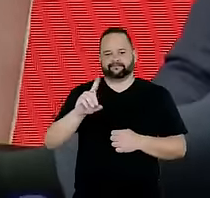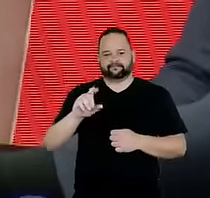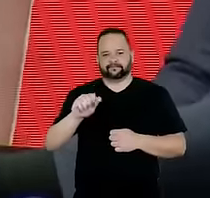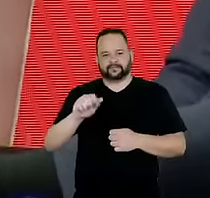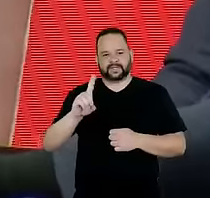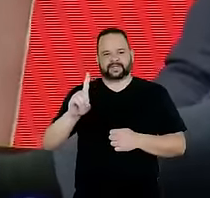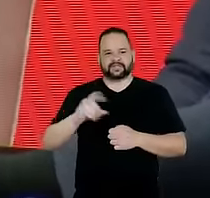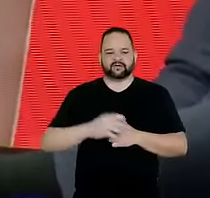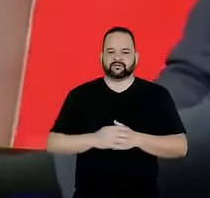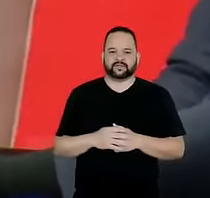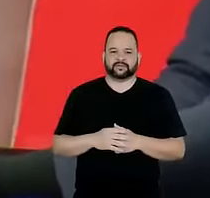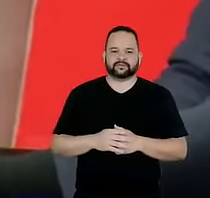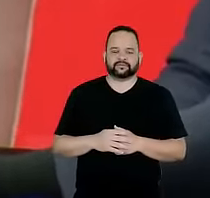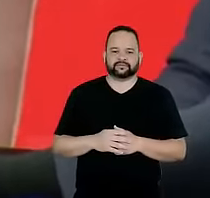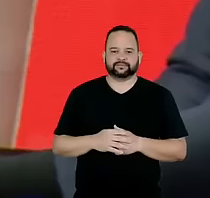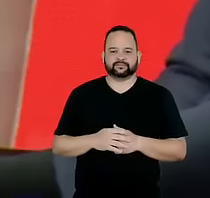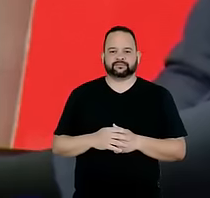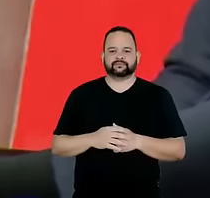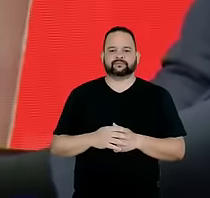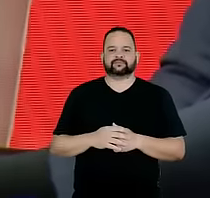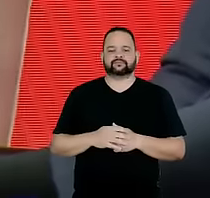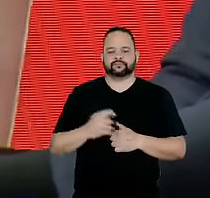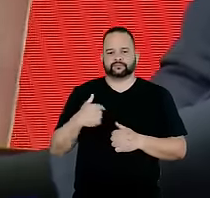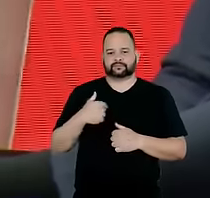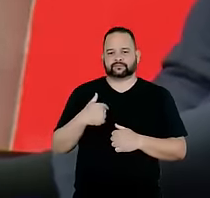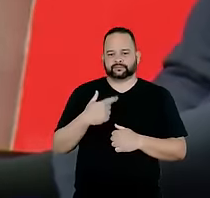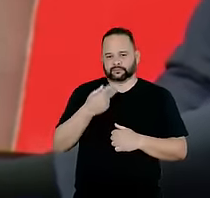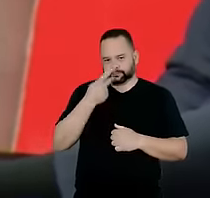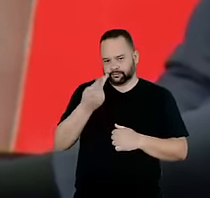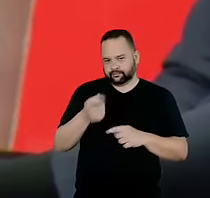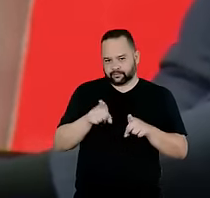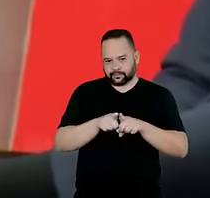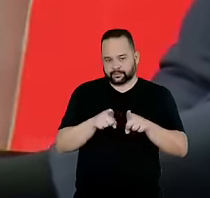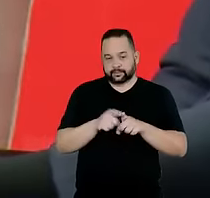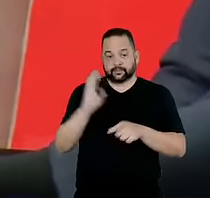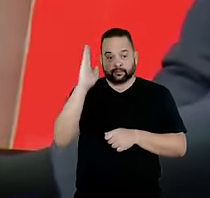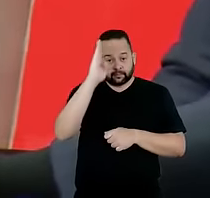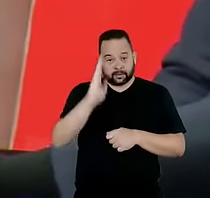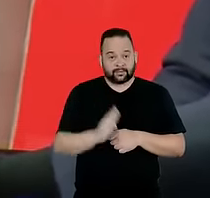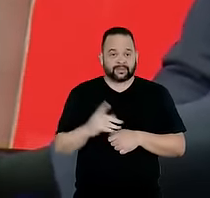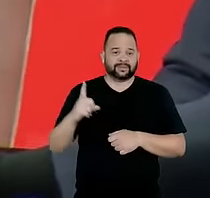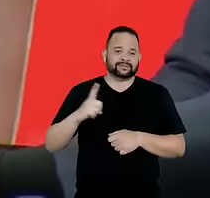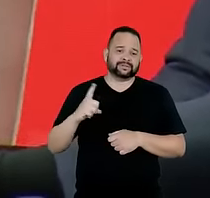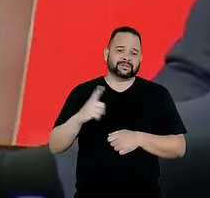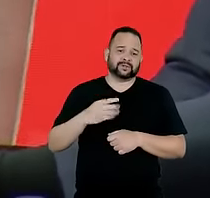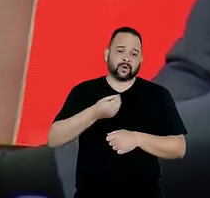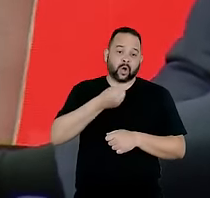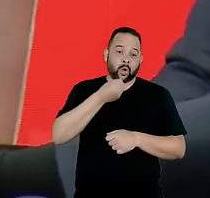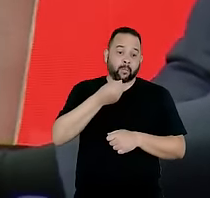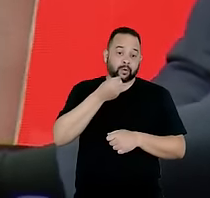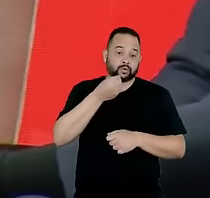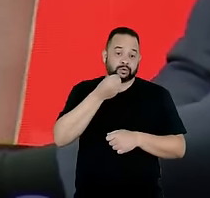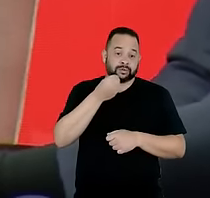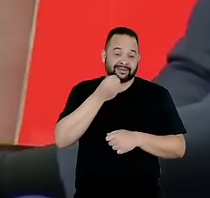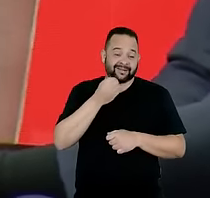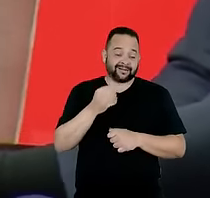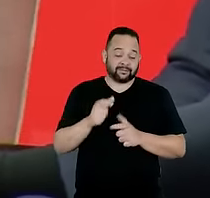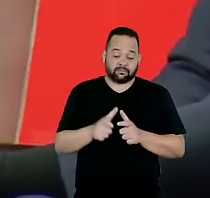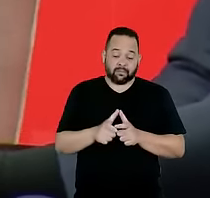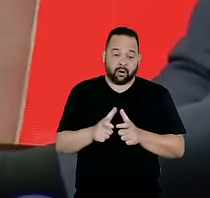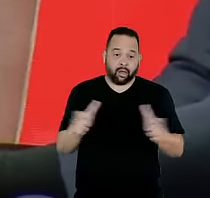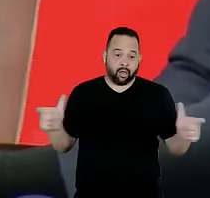presidente Roberto Campos mencionou também eh o Brasil tem uma enorme oportunidade nos próximos anos com economia